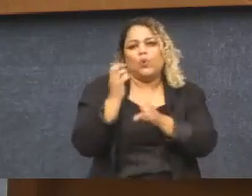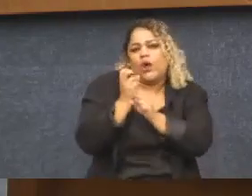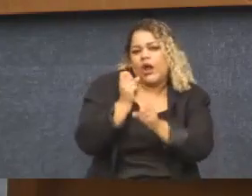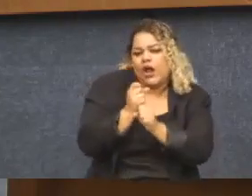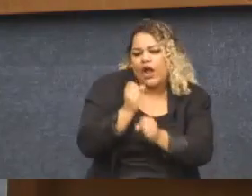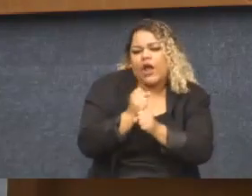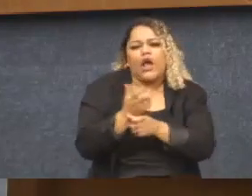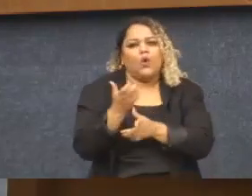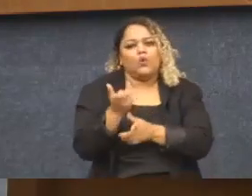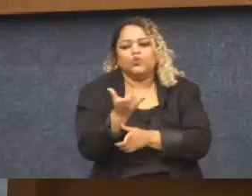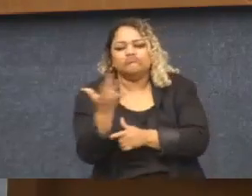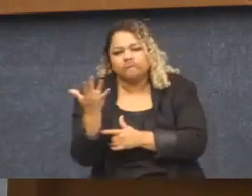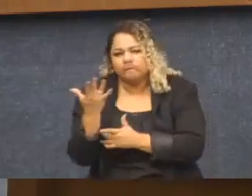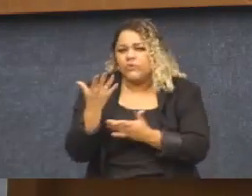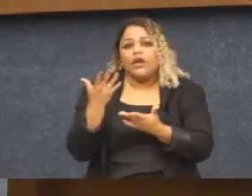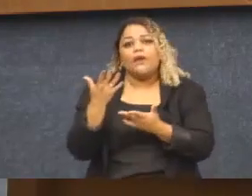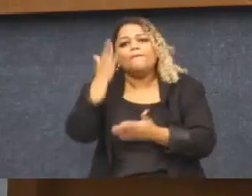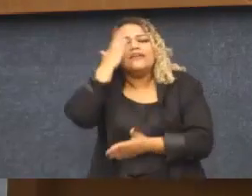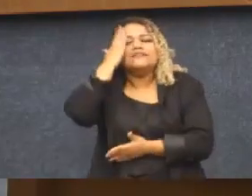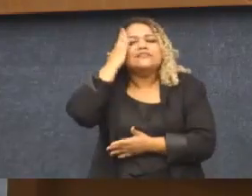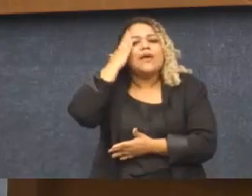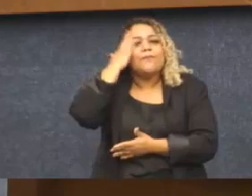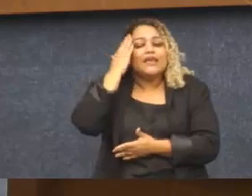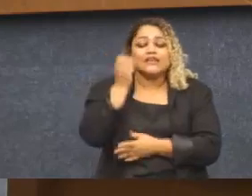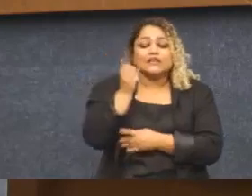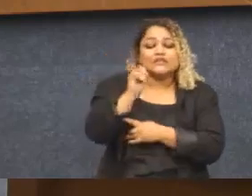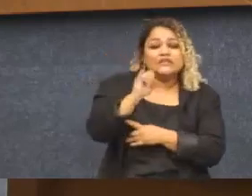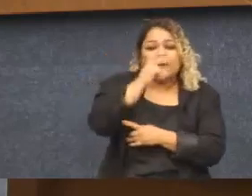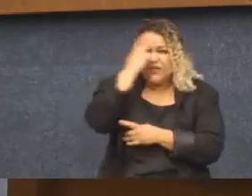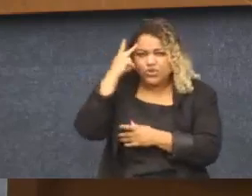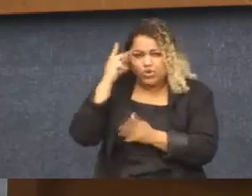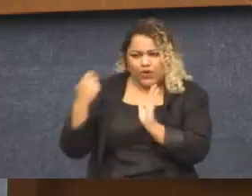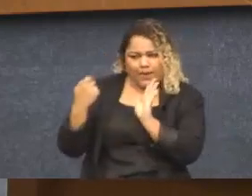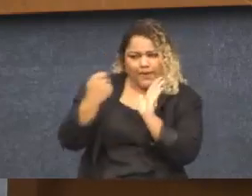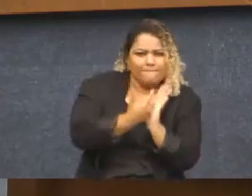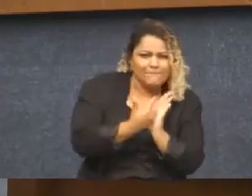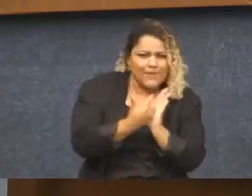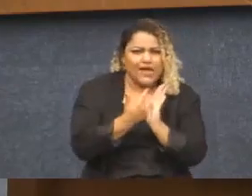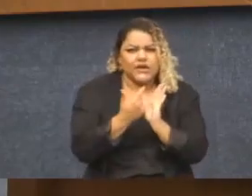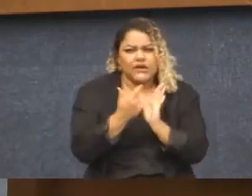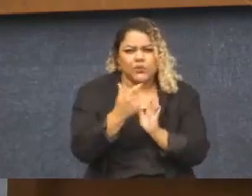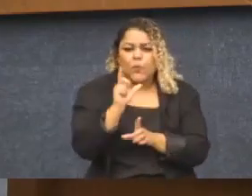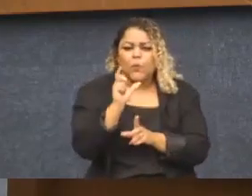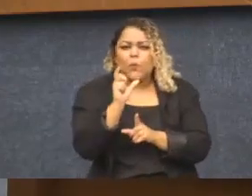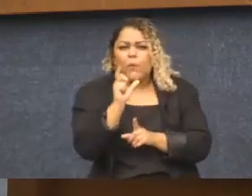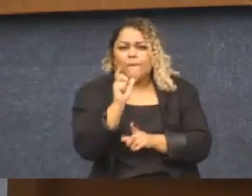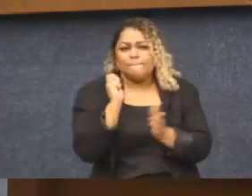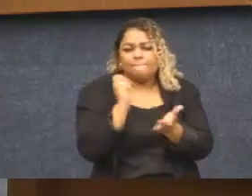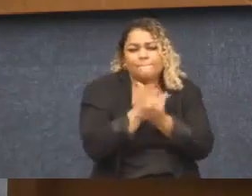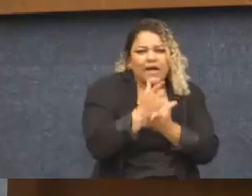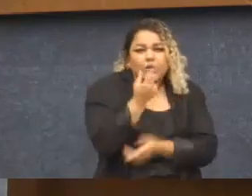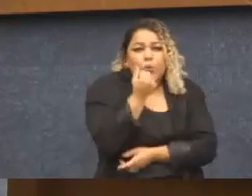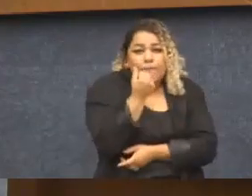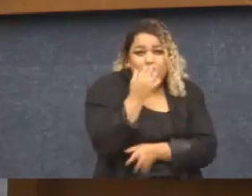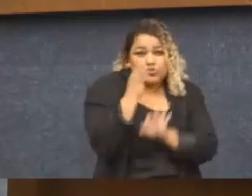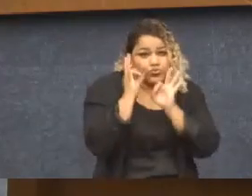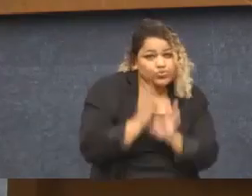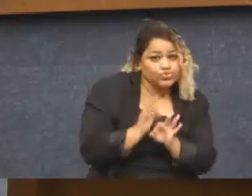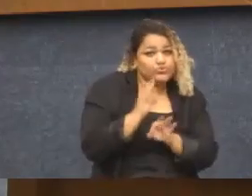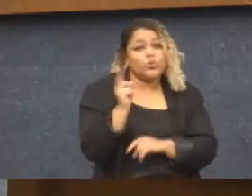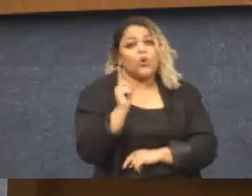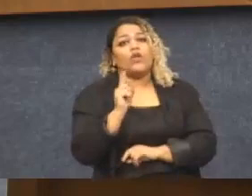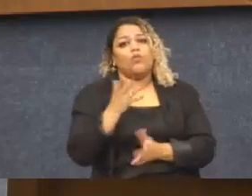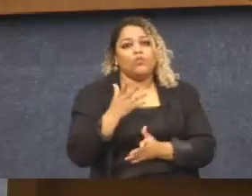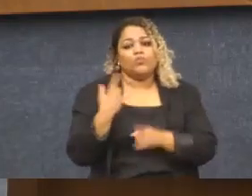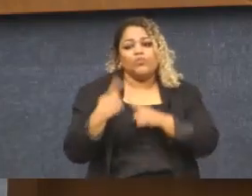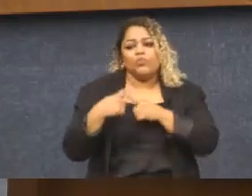é necessário para saber realmente se o cidadão está pagando a passagem justa. A percepção das pessoas hoje é